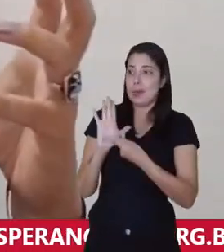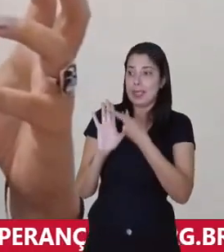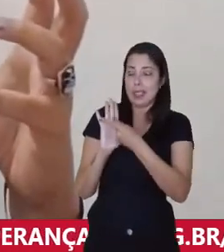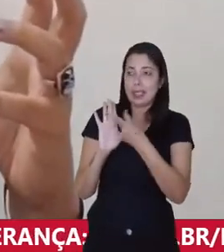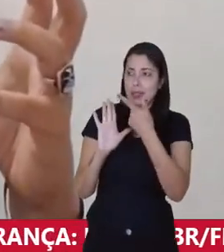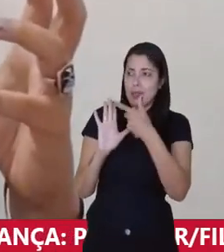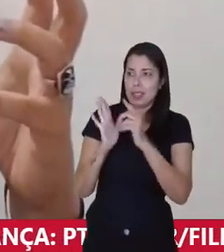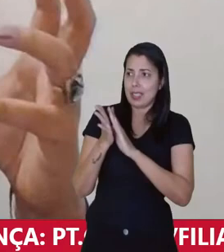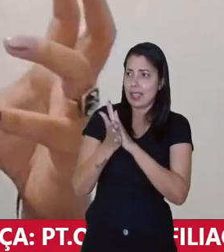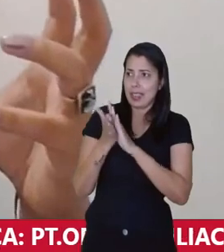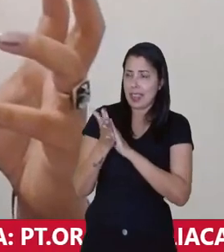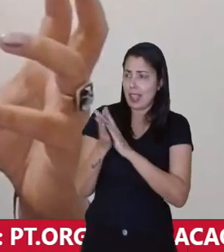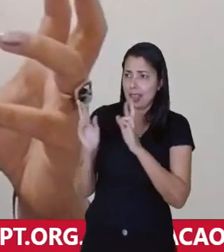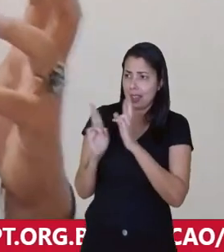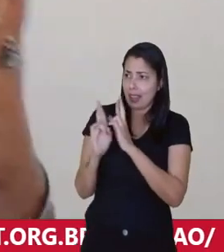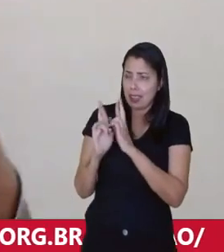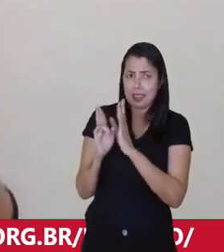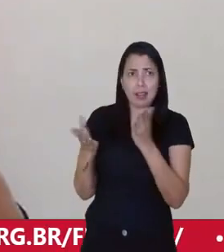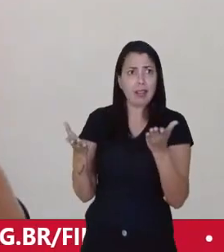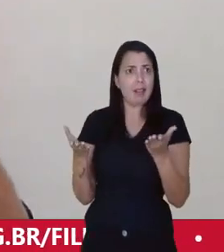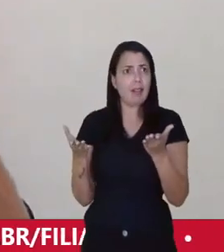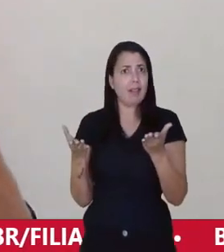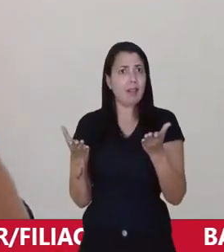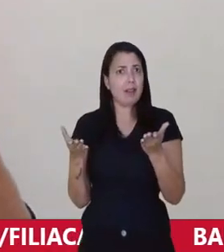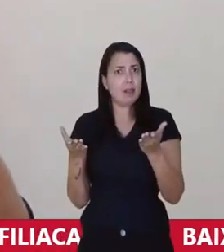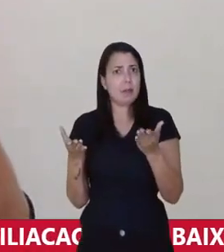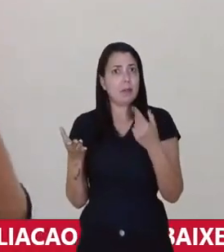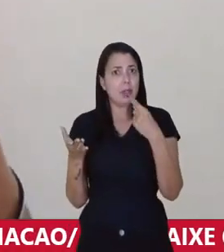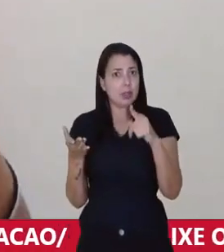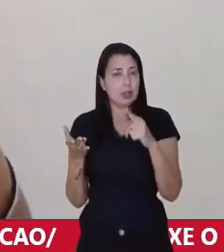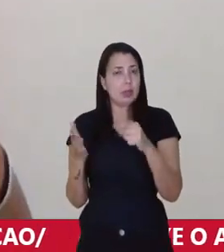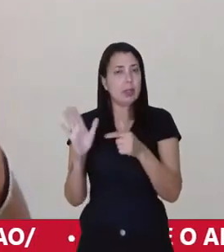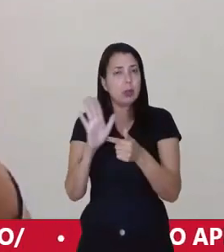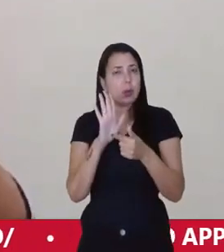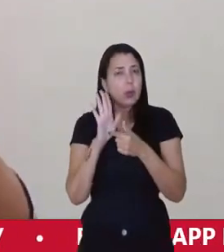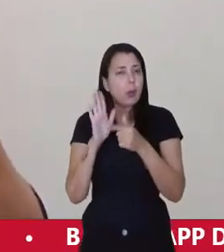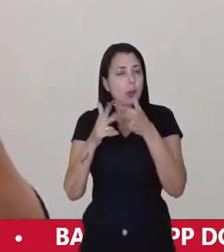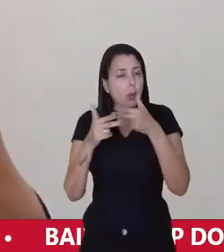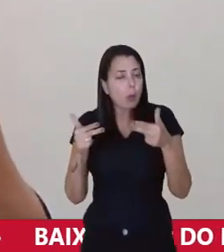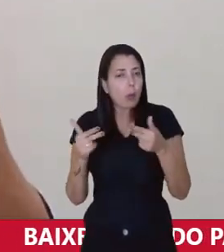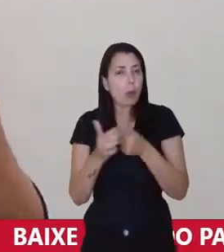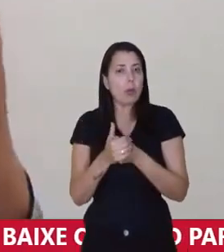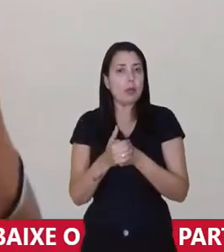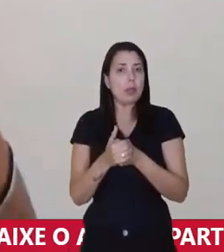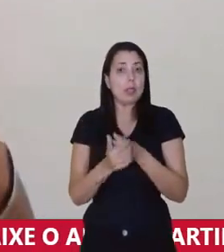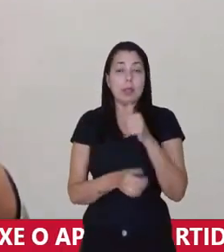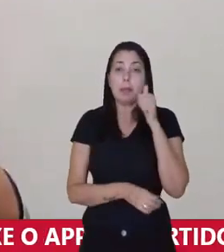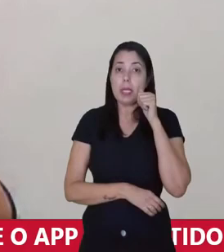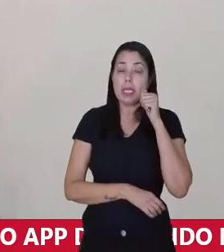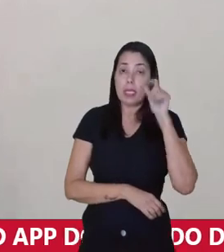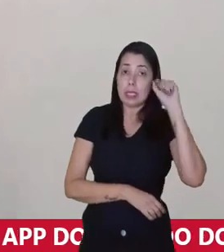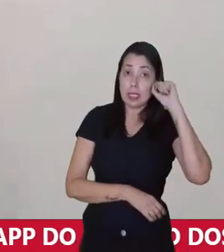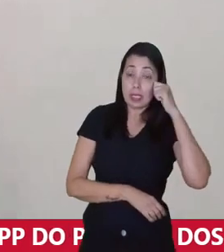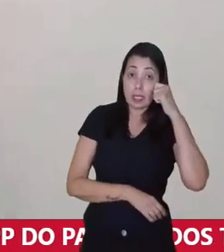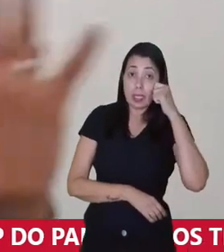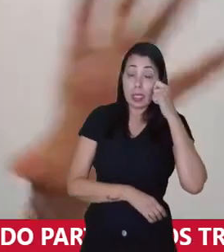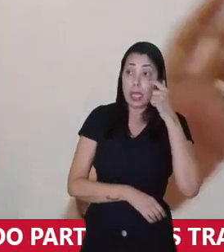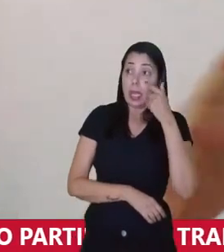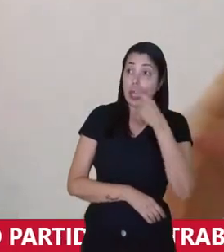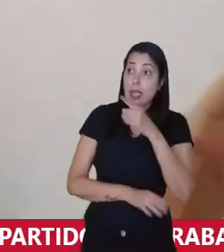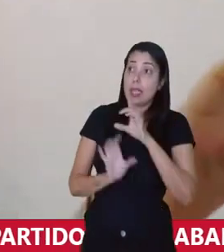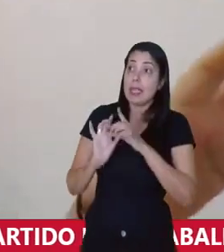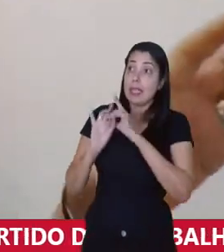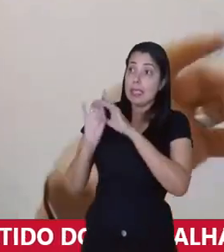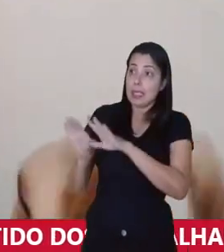tinha absolutamente nada a ver com os seus aspectos ali, dessa menina negra com a Susan, ela deixa